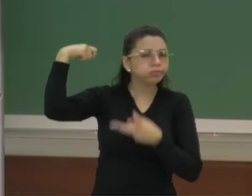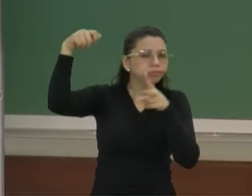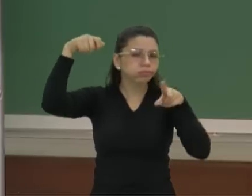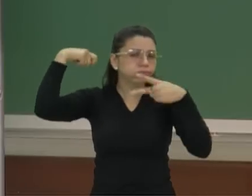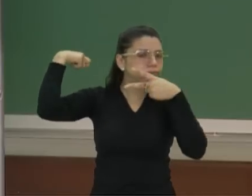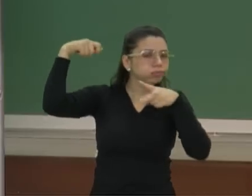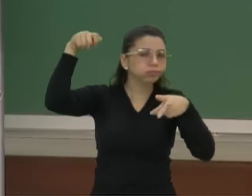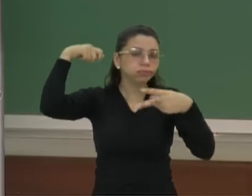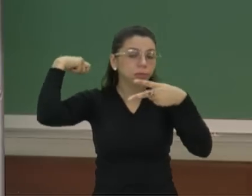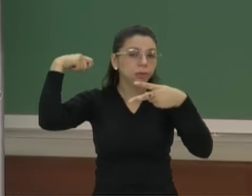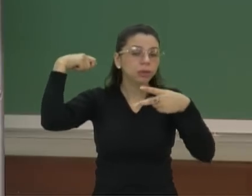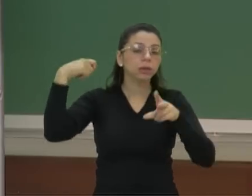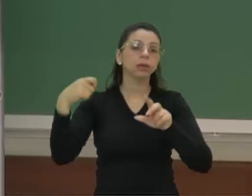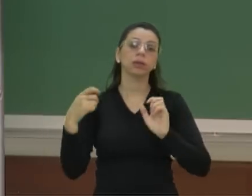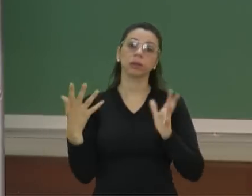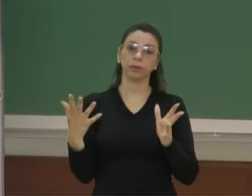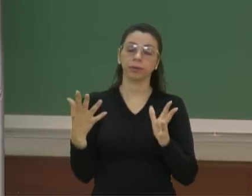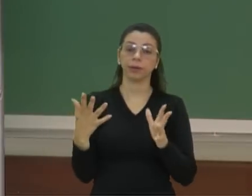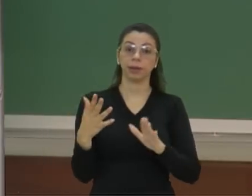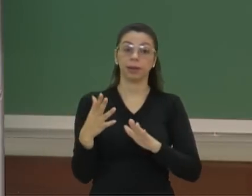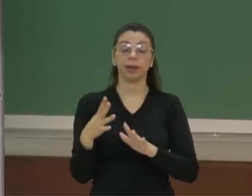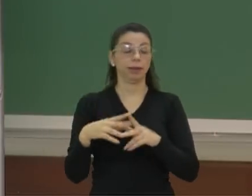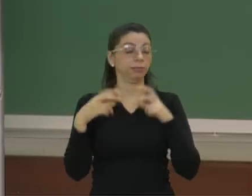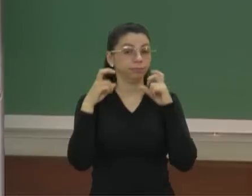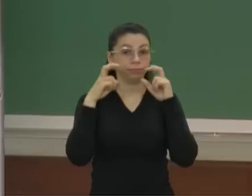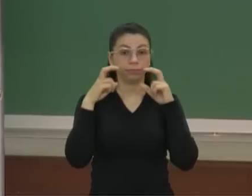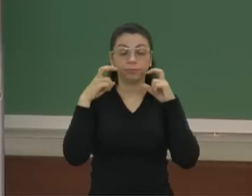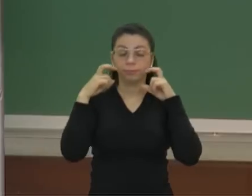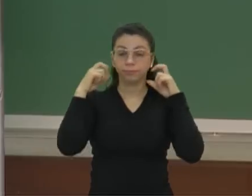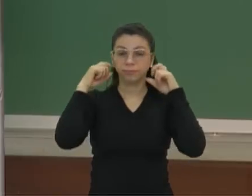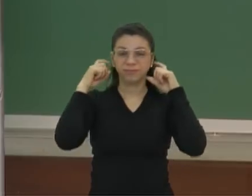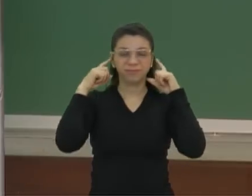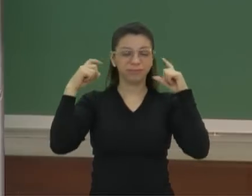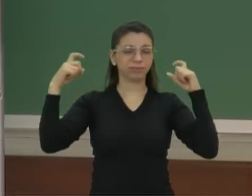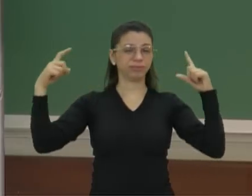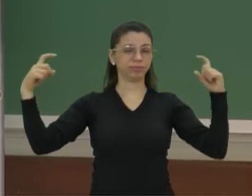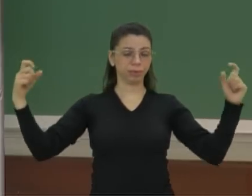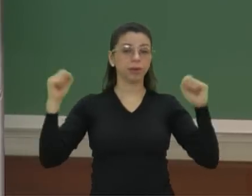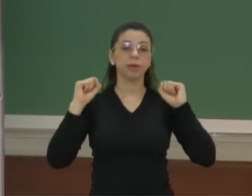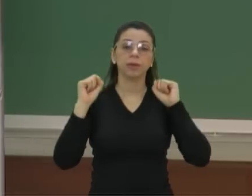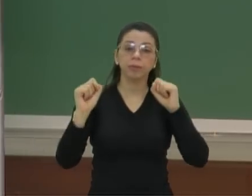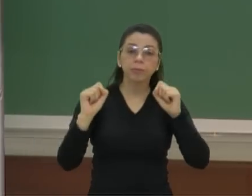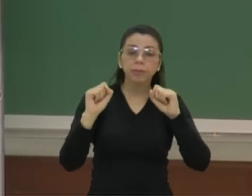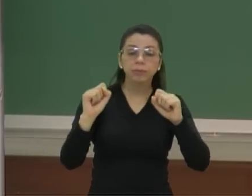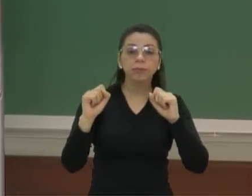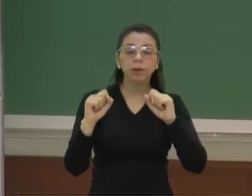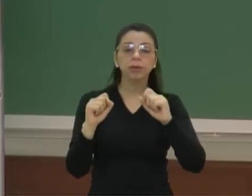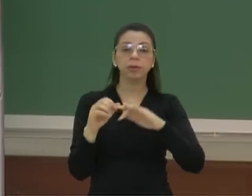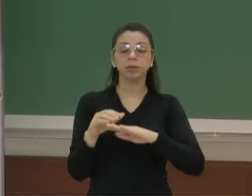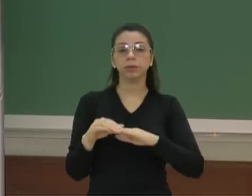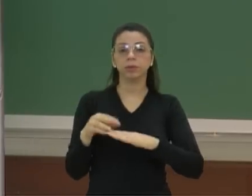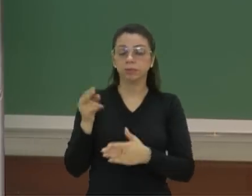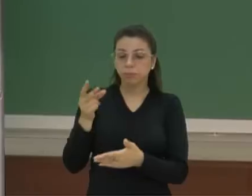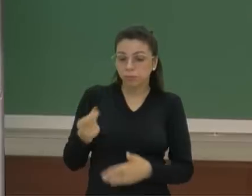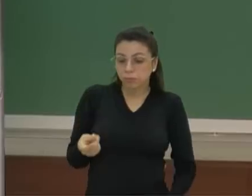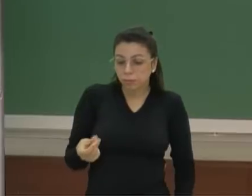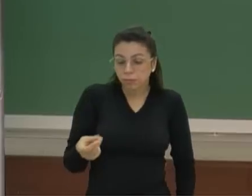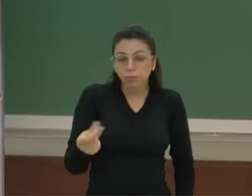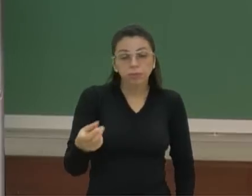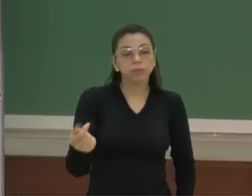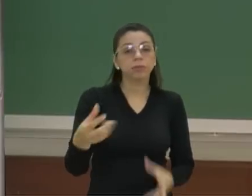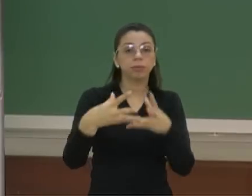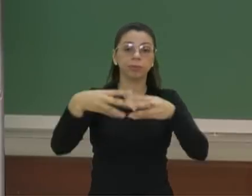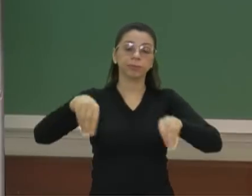ligado. Pensa que é um ruído muito alto e ele pode, numa exposição prolongada, prejudicar a audição